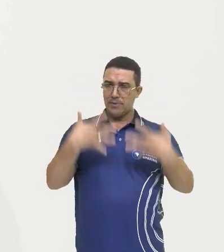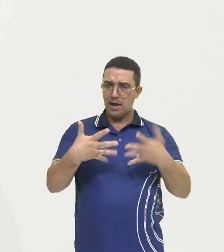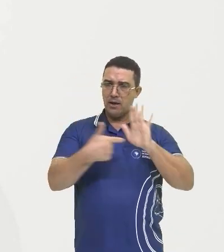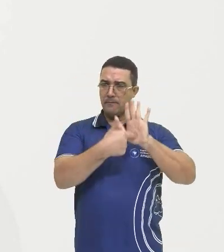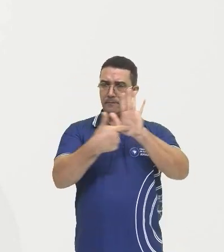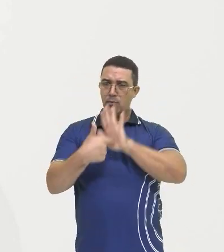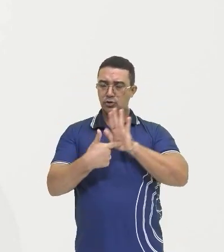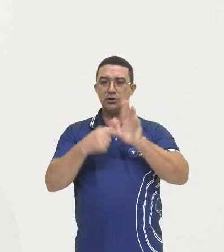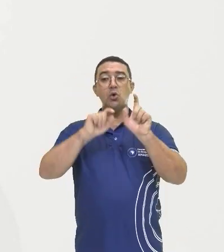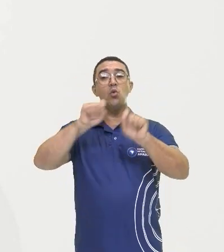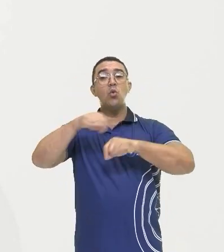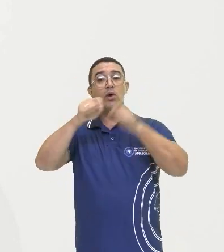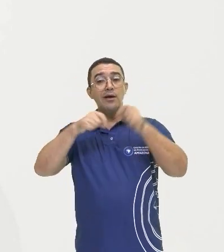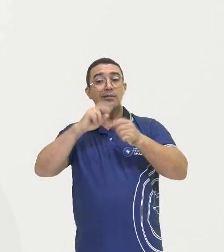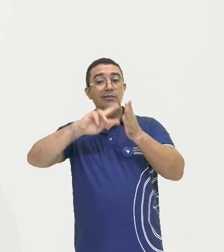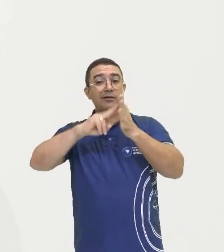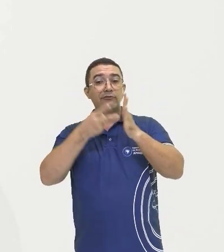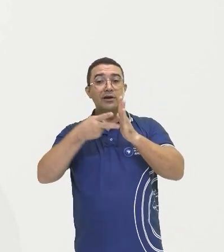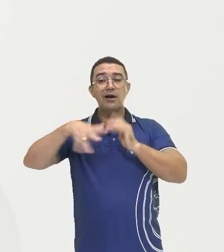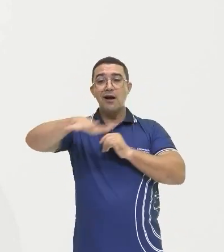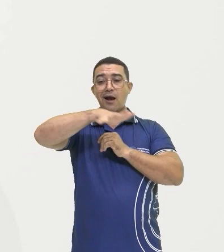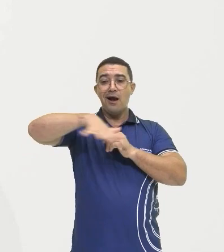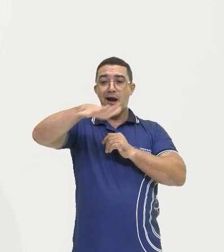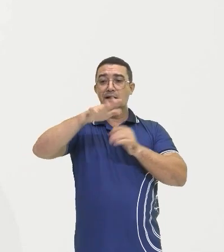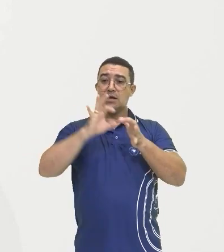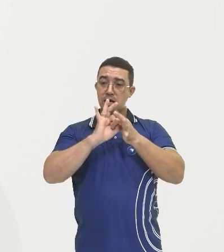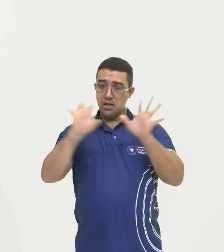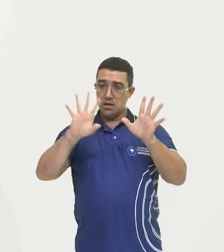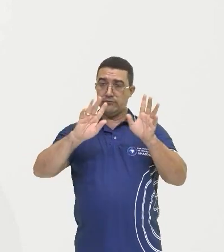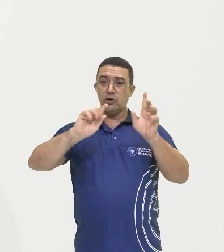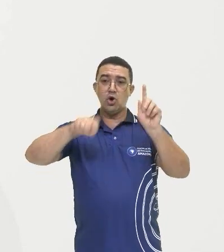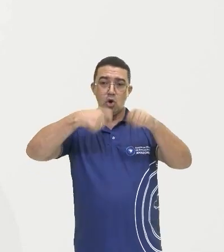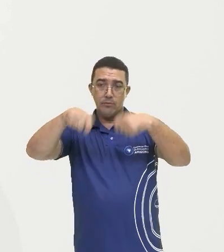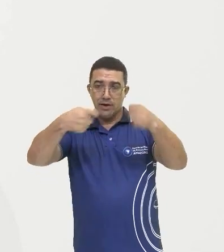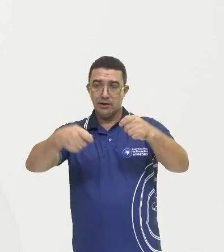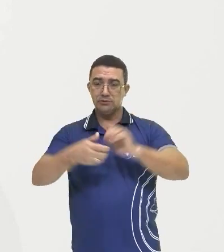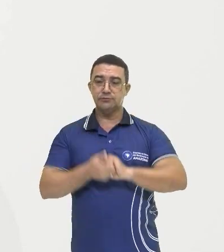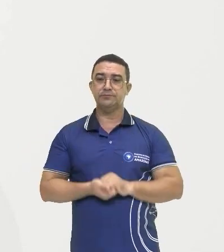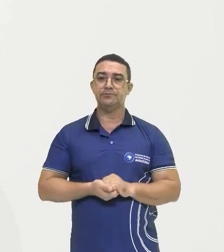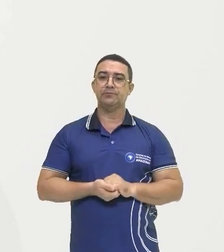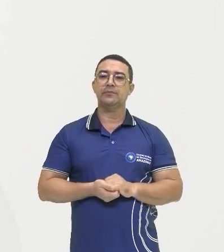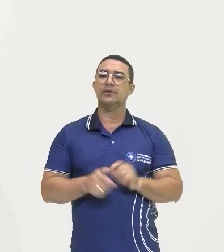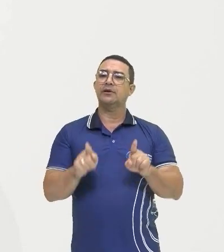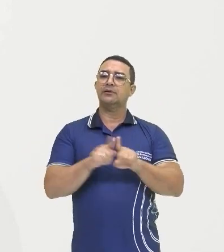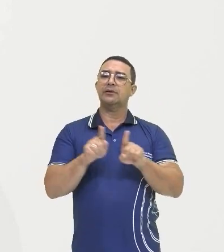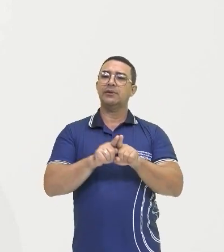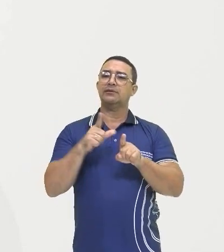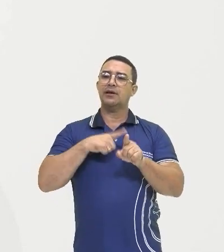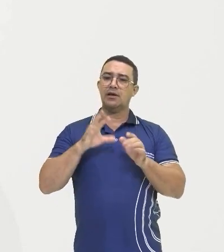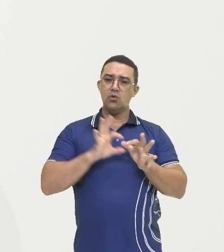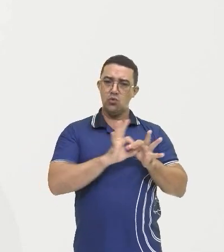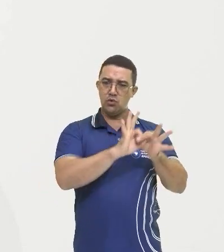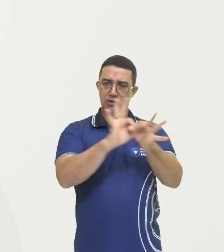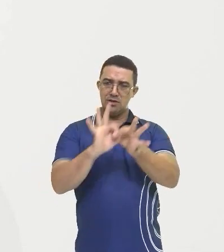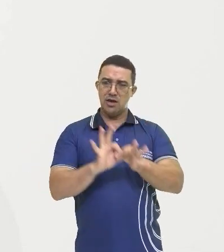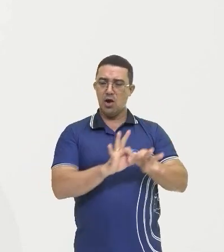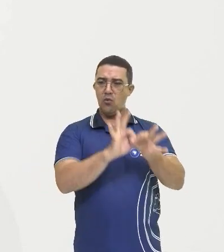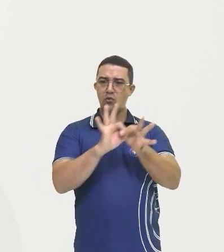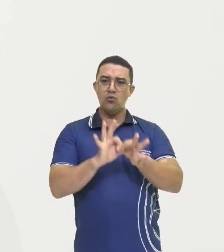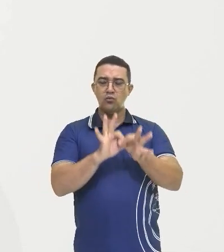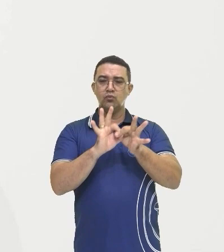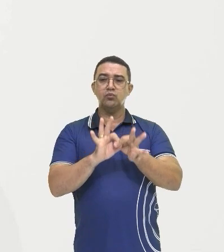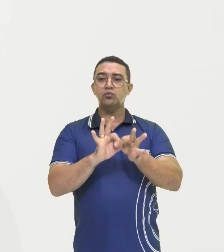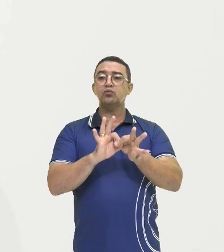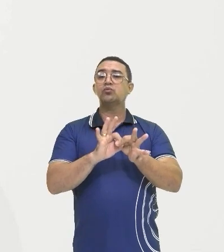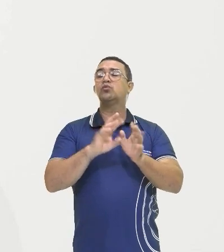de livre comércio. Temos também a União Aduaneira, que é como se